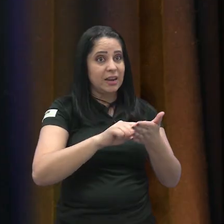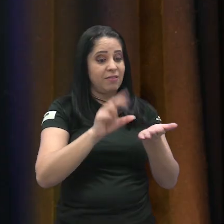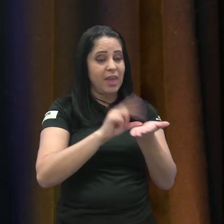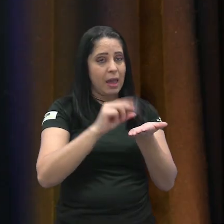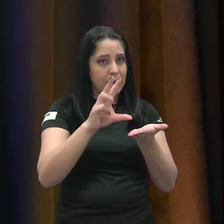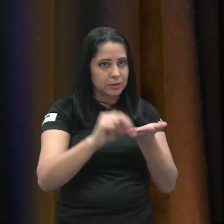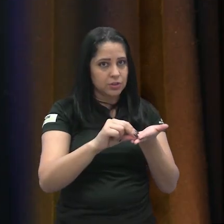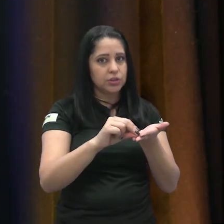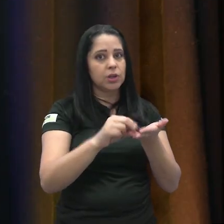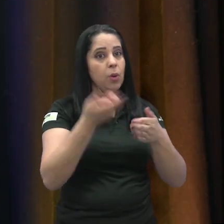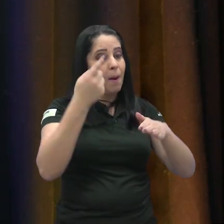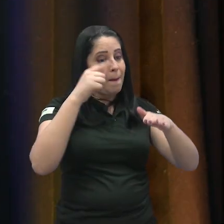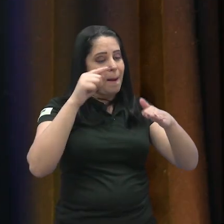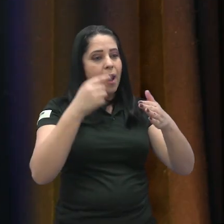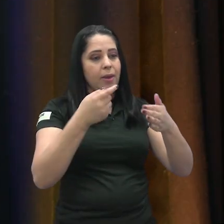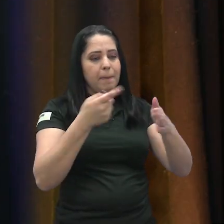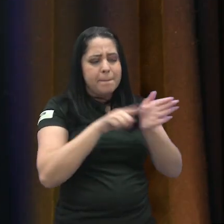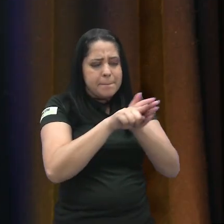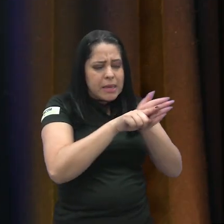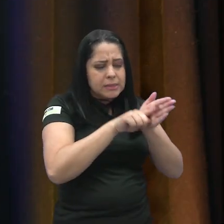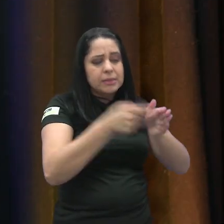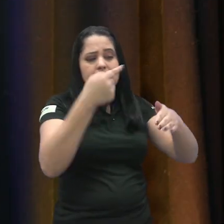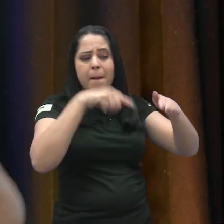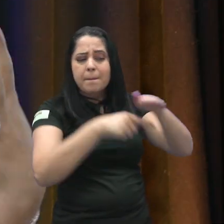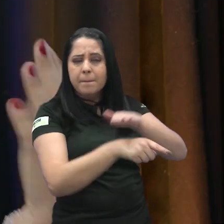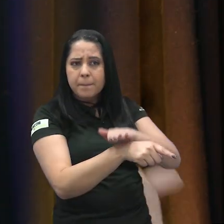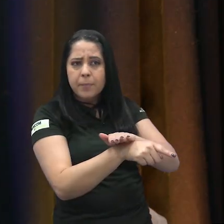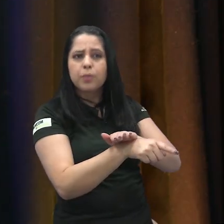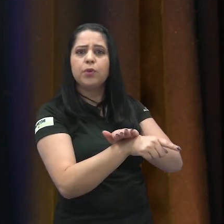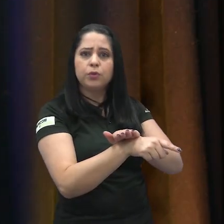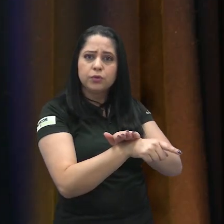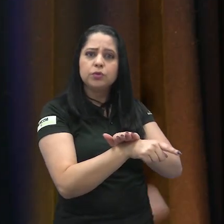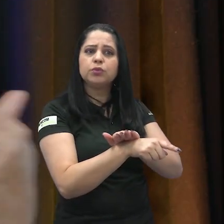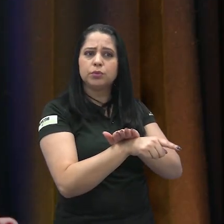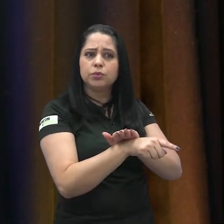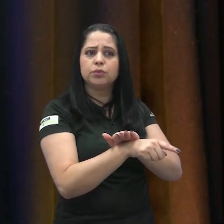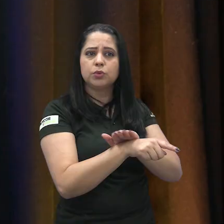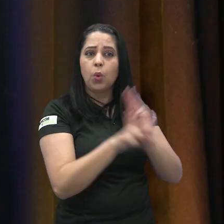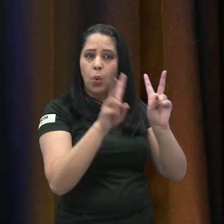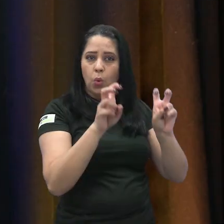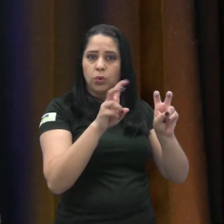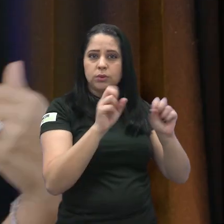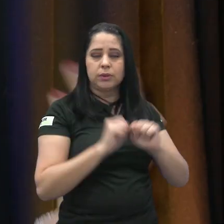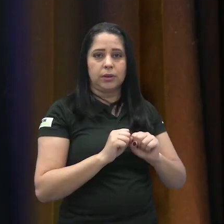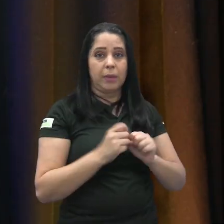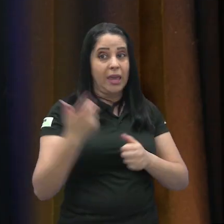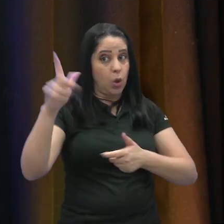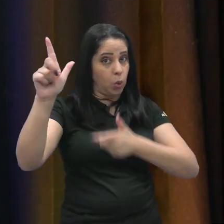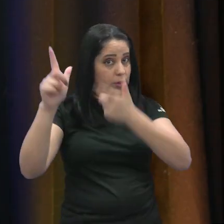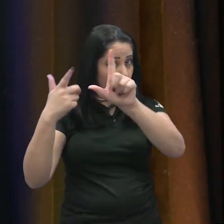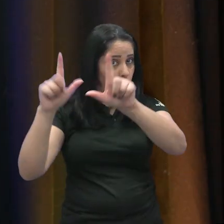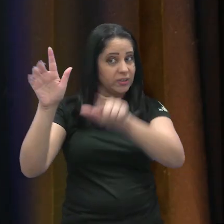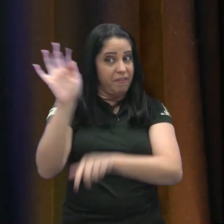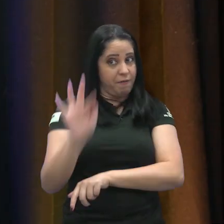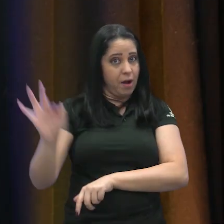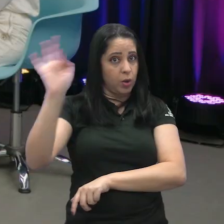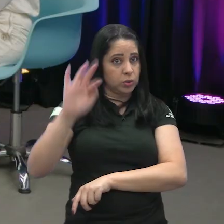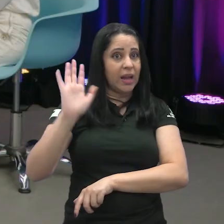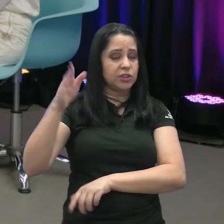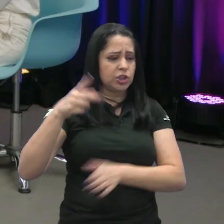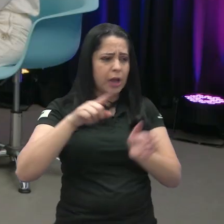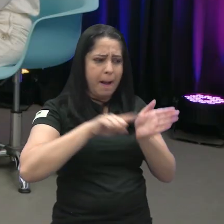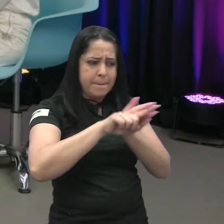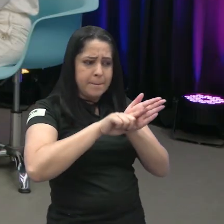tem escolas de psicologia em outros lugares do mundo que já estão usando os nossos artigos como base de novos estudos. Isso é bem legal.